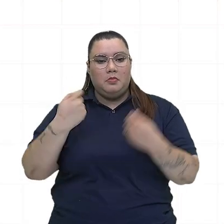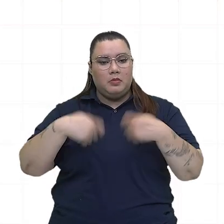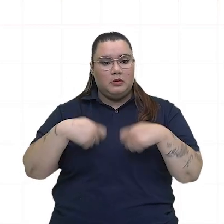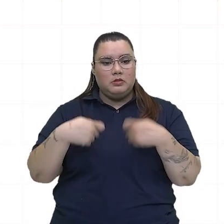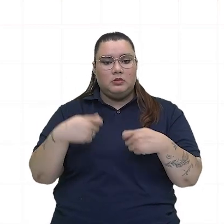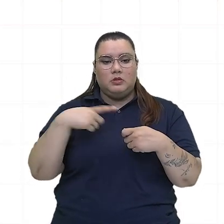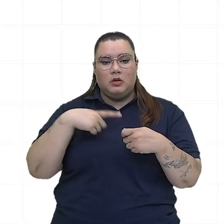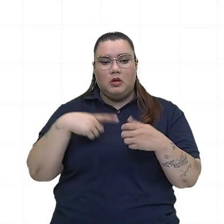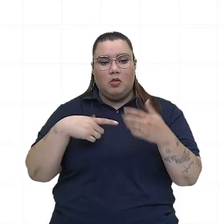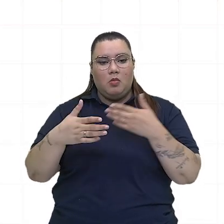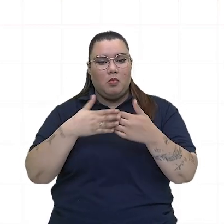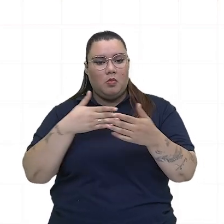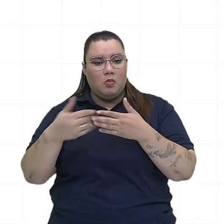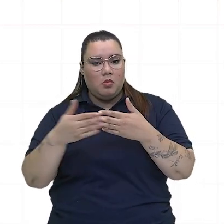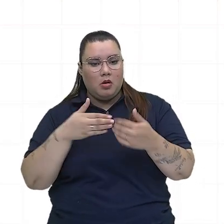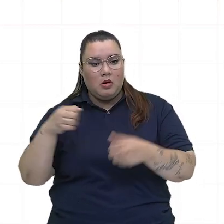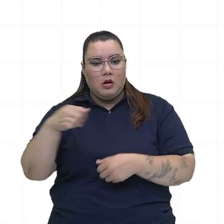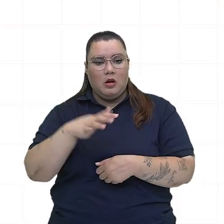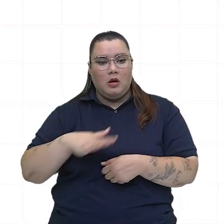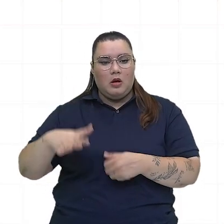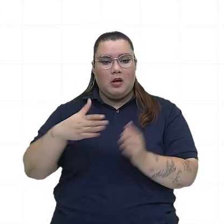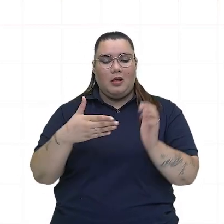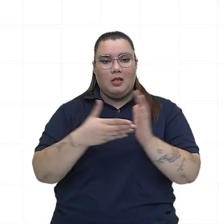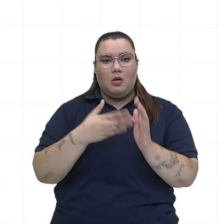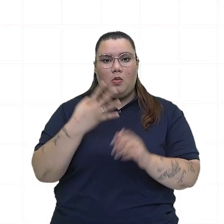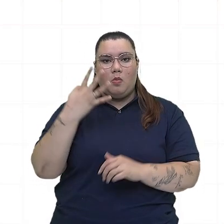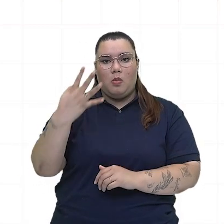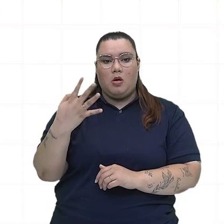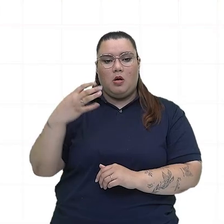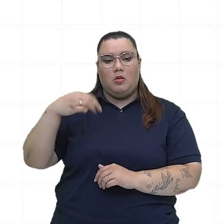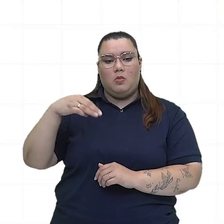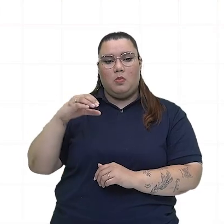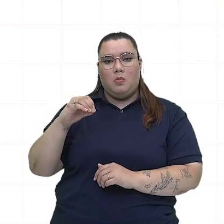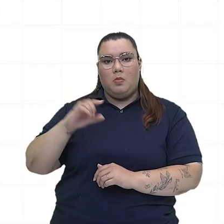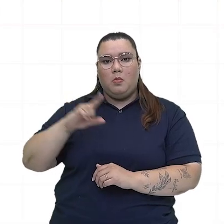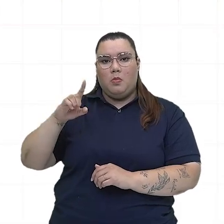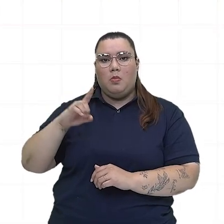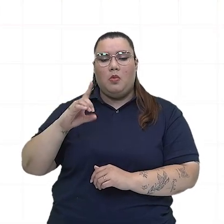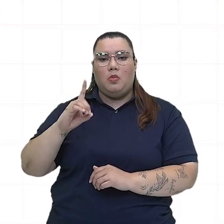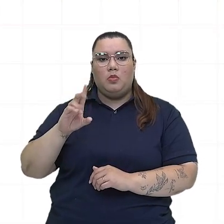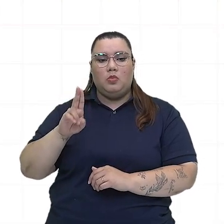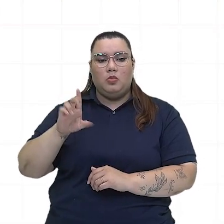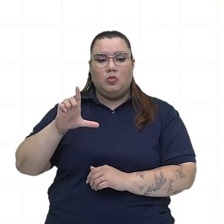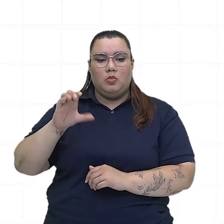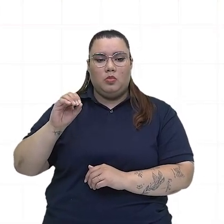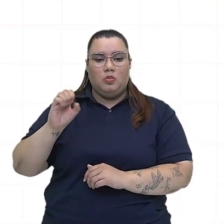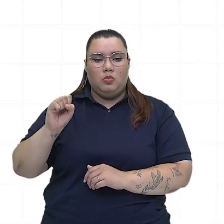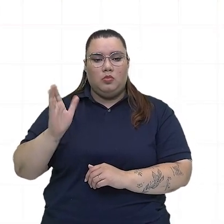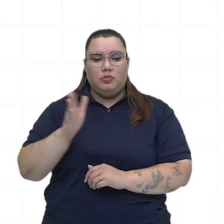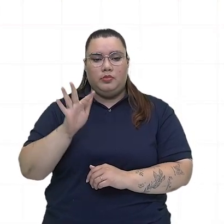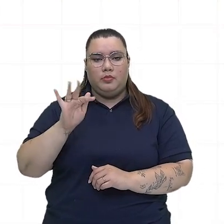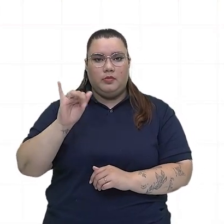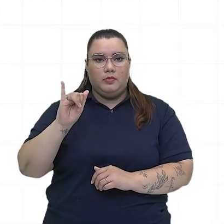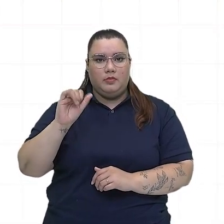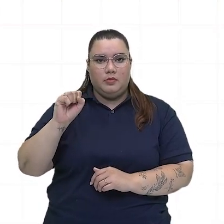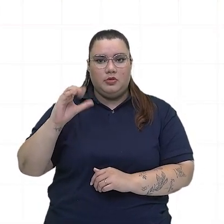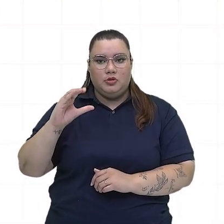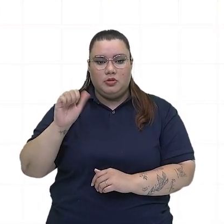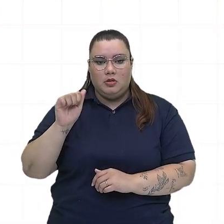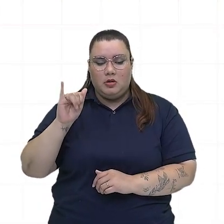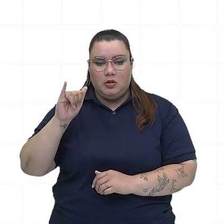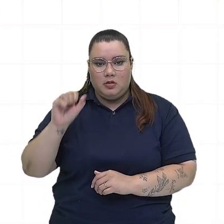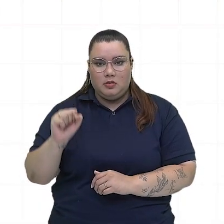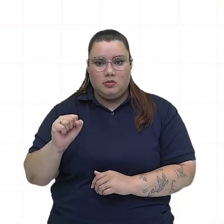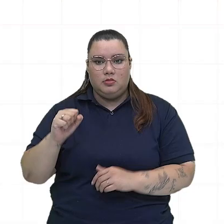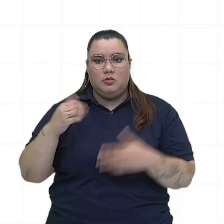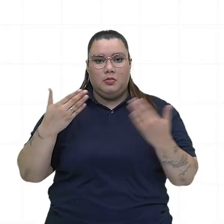qualquer título área de até 4 módulos fiscais. Então, o agricultor ele precisa ali